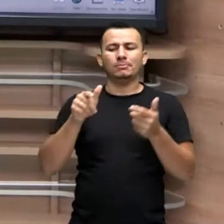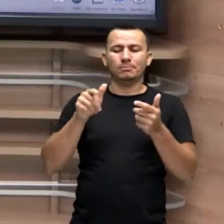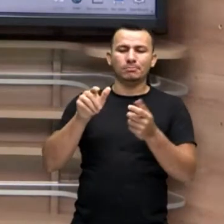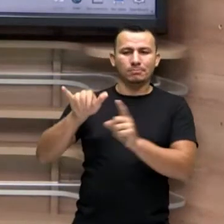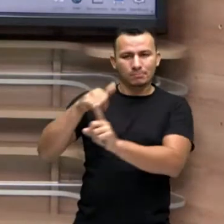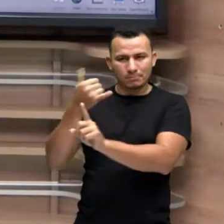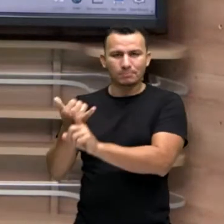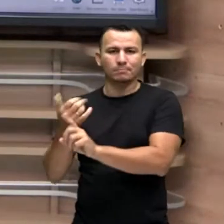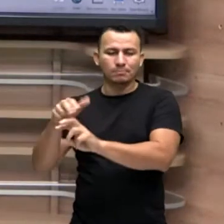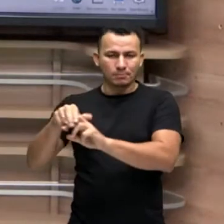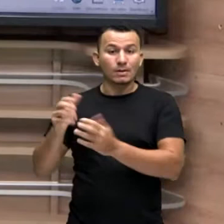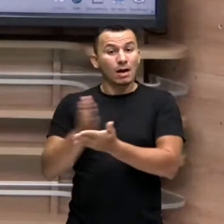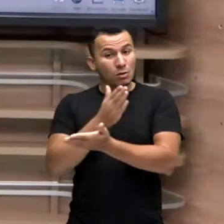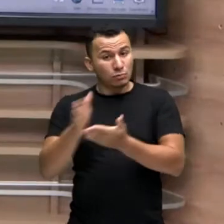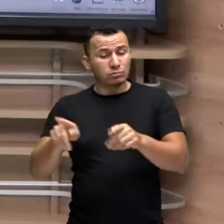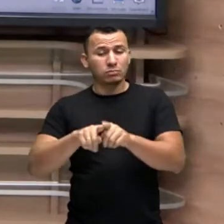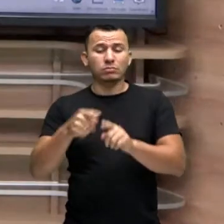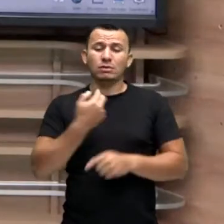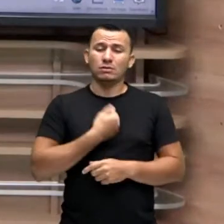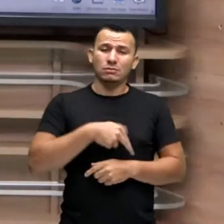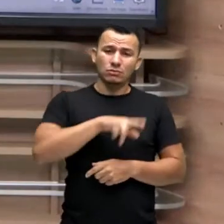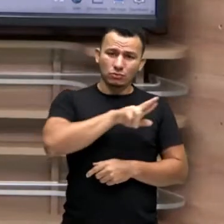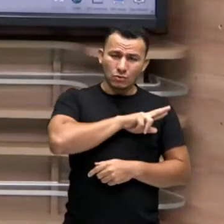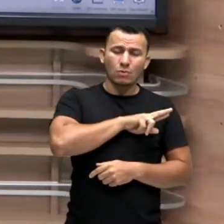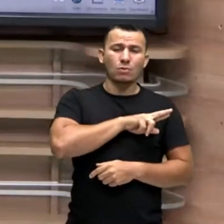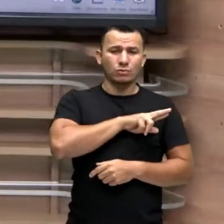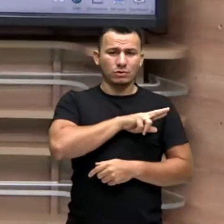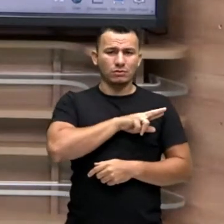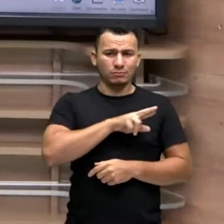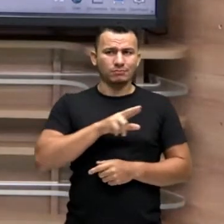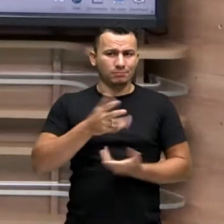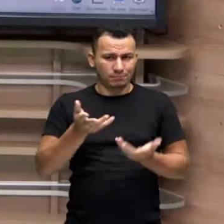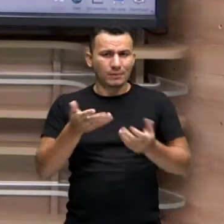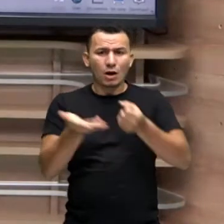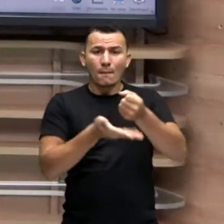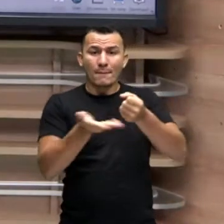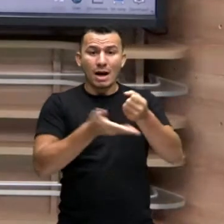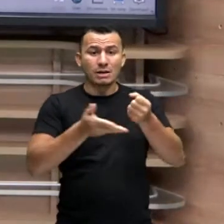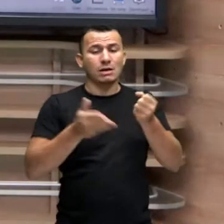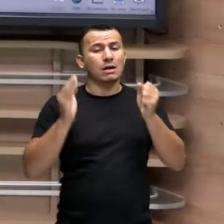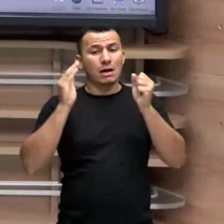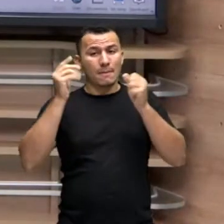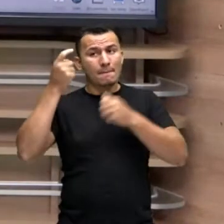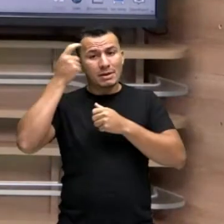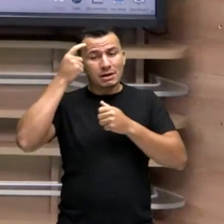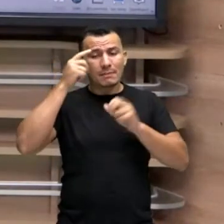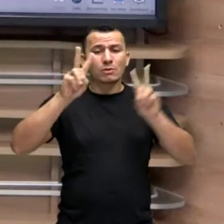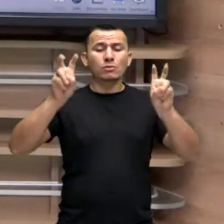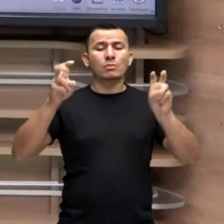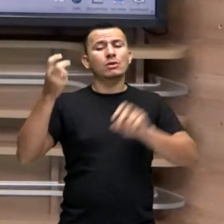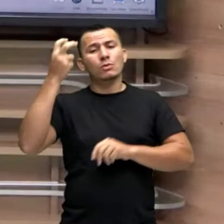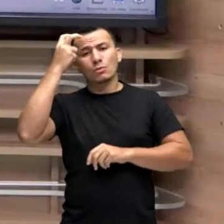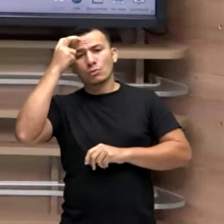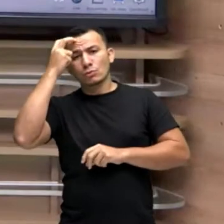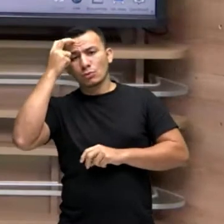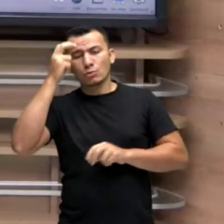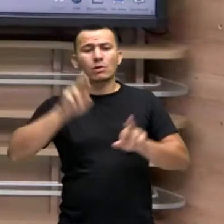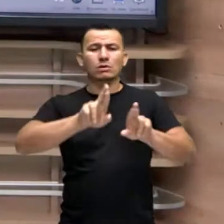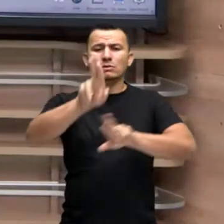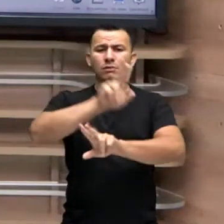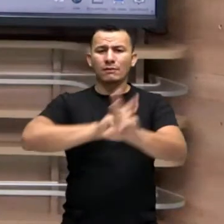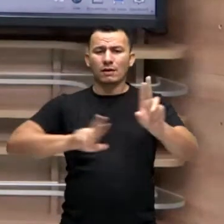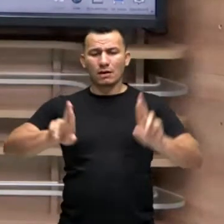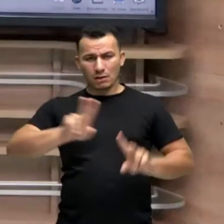religiosa que no fundo no fundo tem como base uma reflexão acerca da cultura do culturas